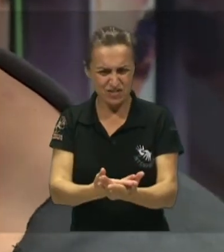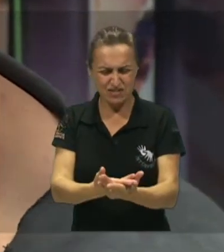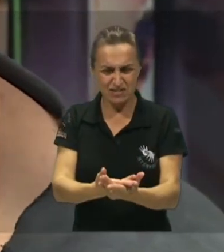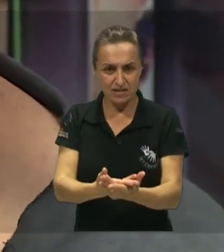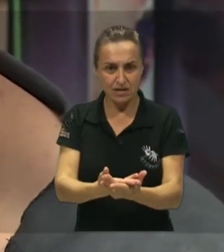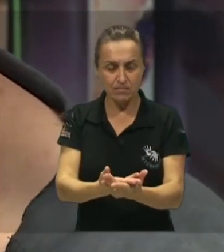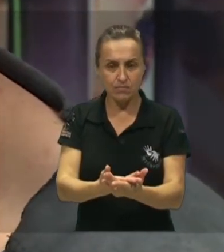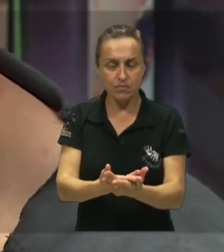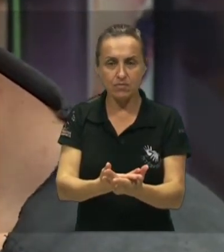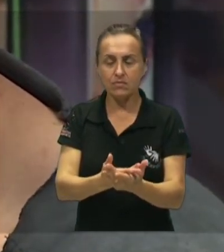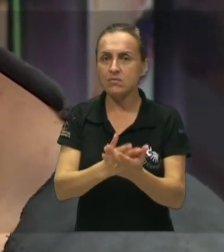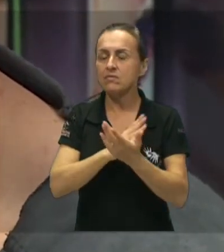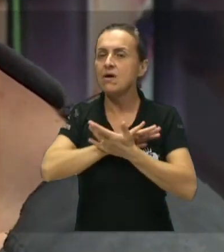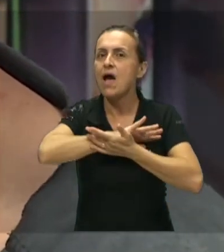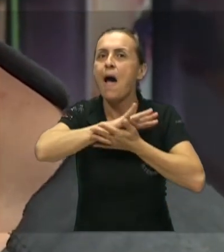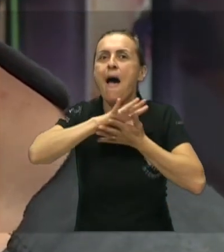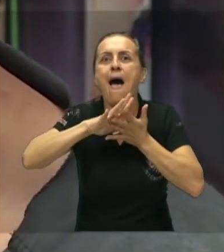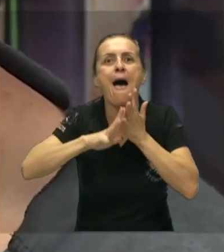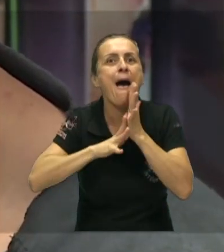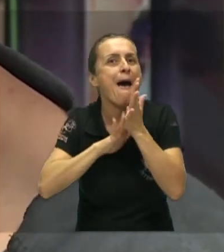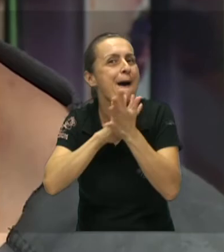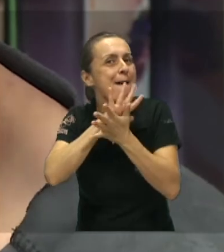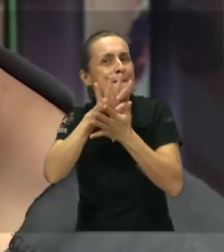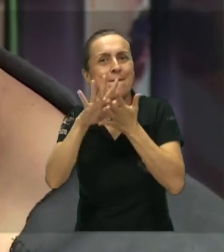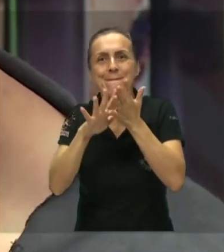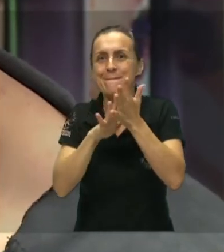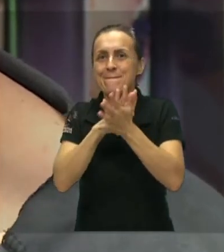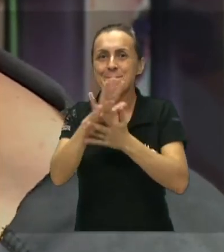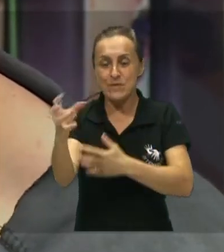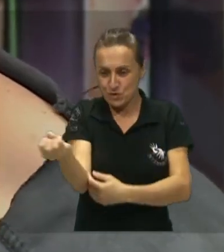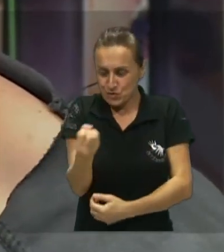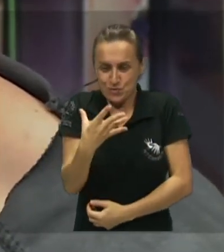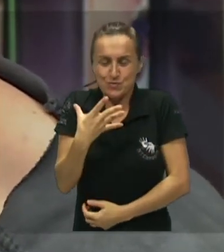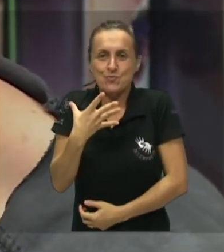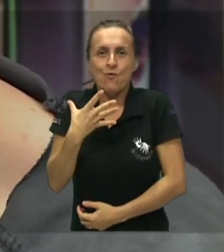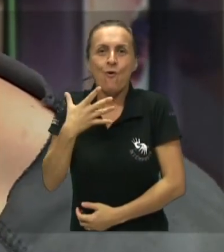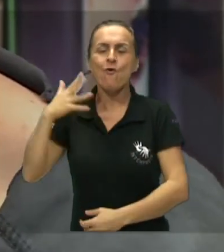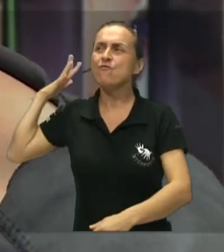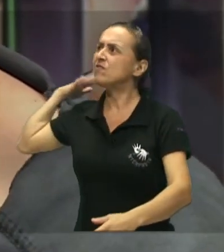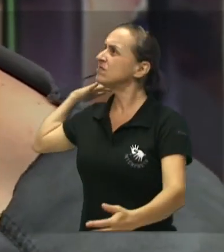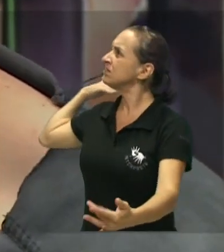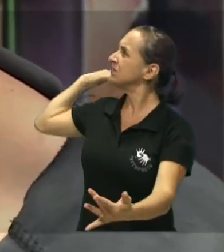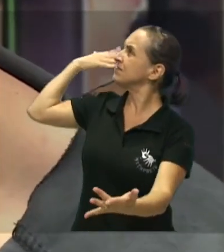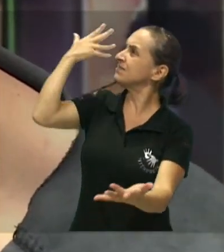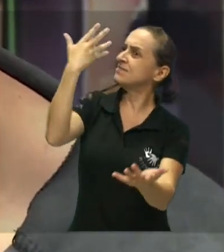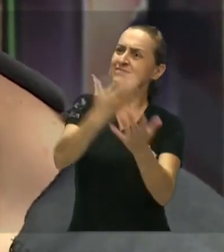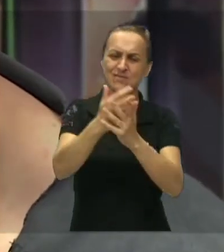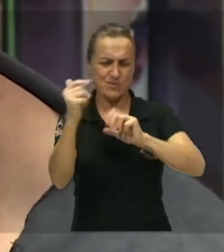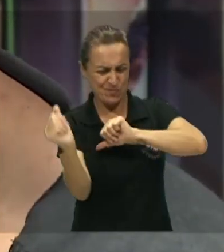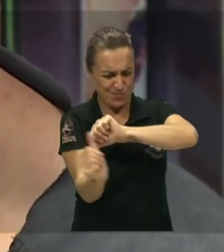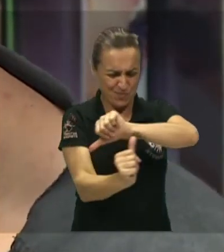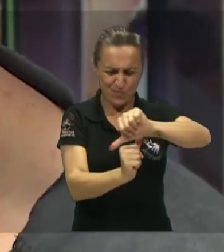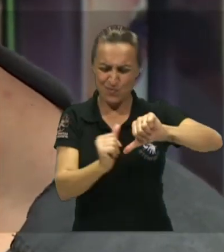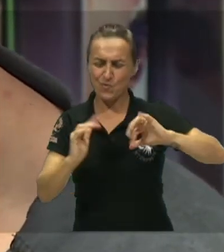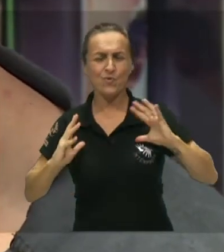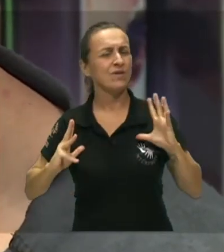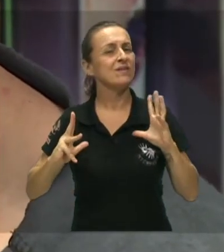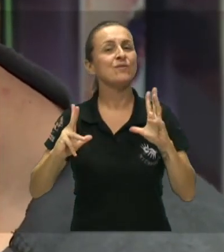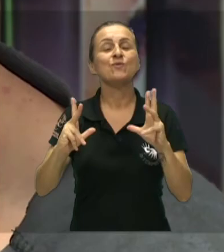for mesmo tão sério, se o bom, belo e barato já não vale mais